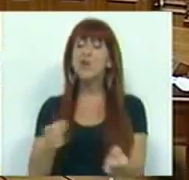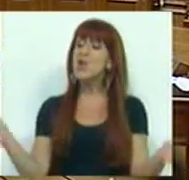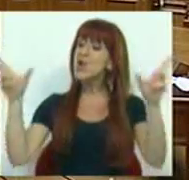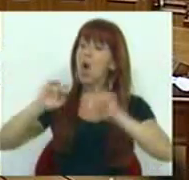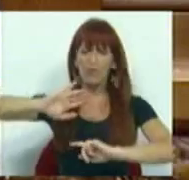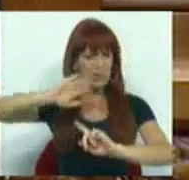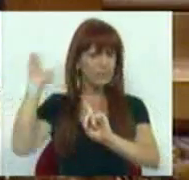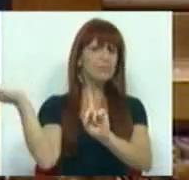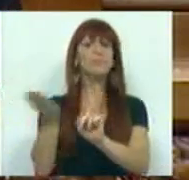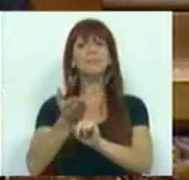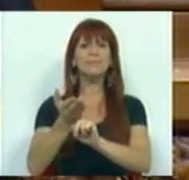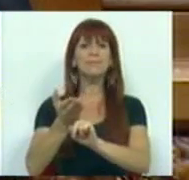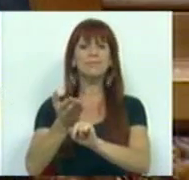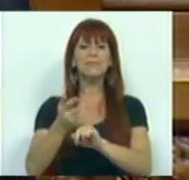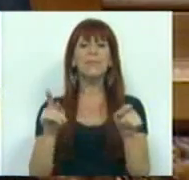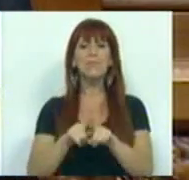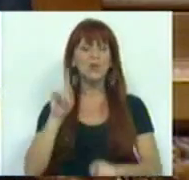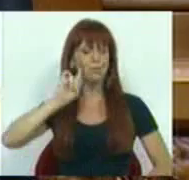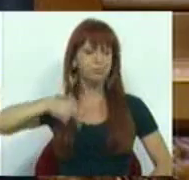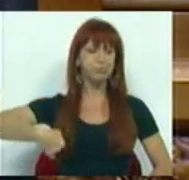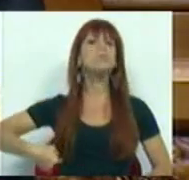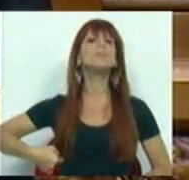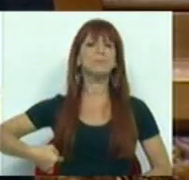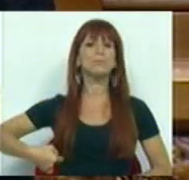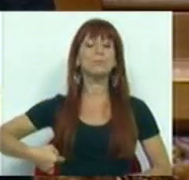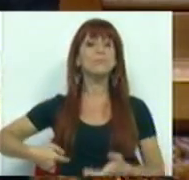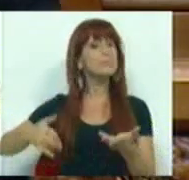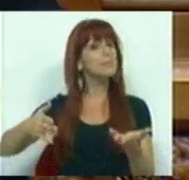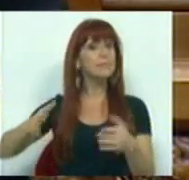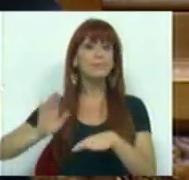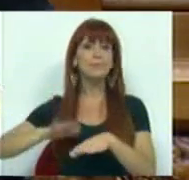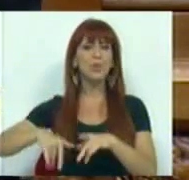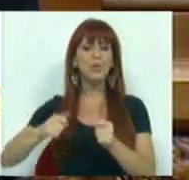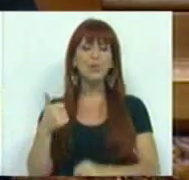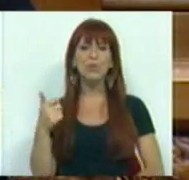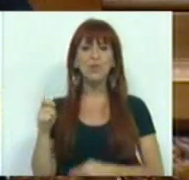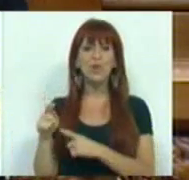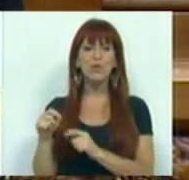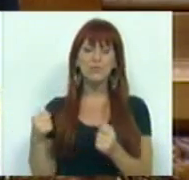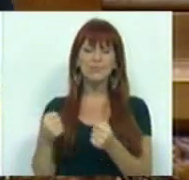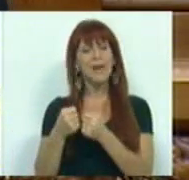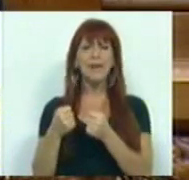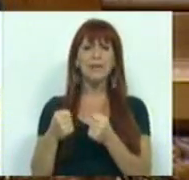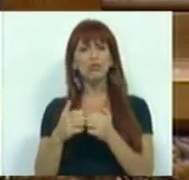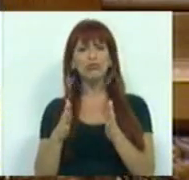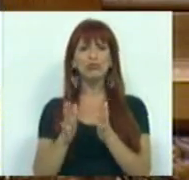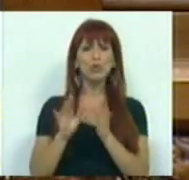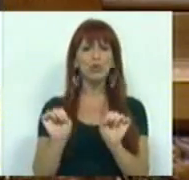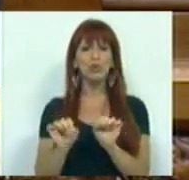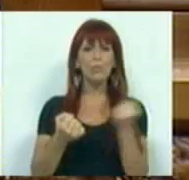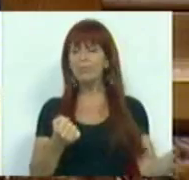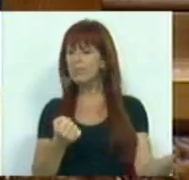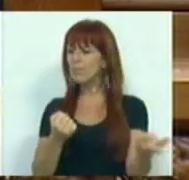novas penalizações para os incumpridores. E por isso, o Bloco de Esquerda desafia todos os